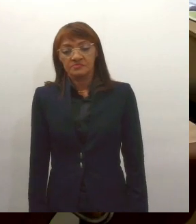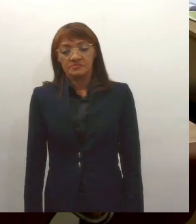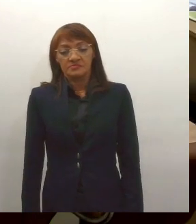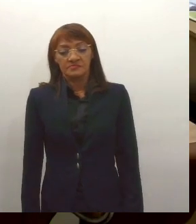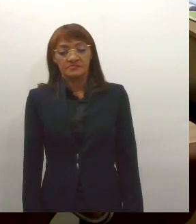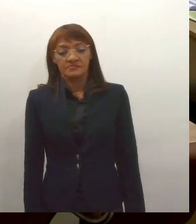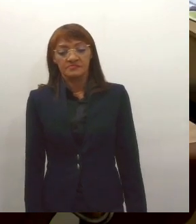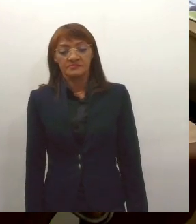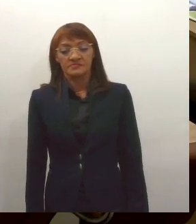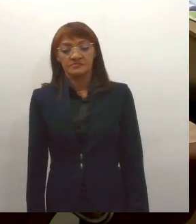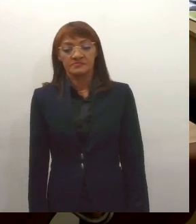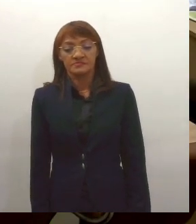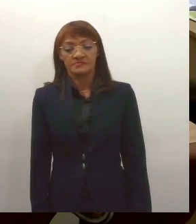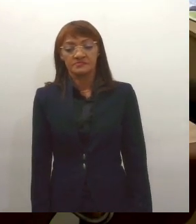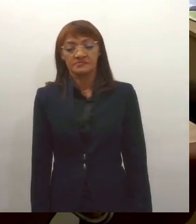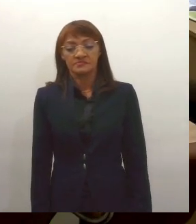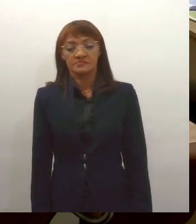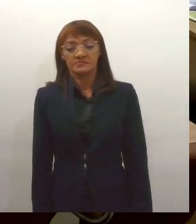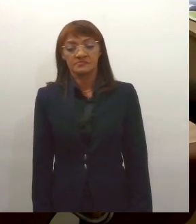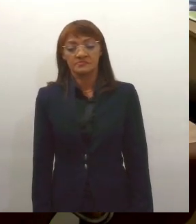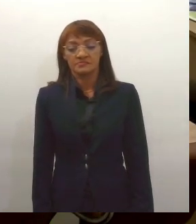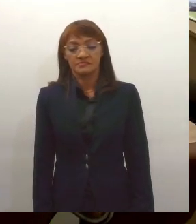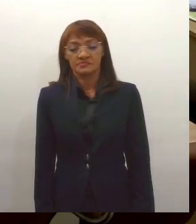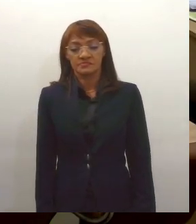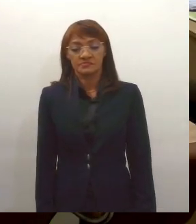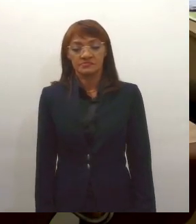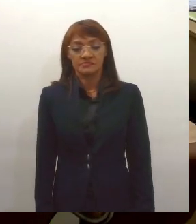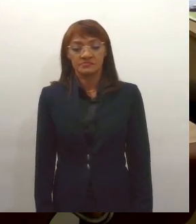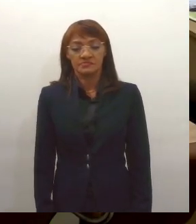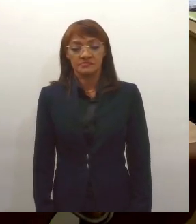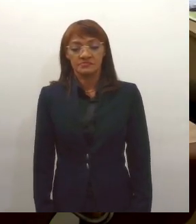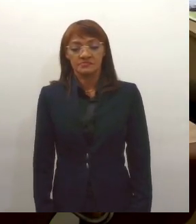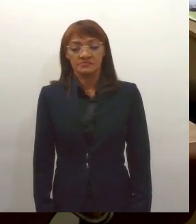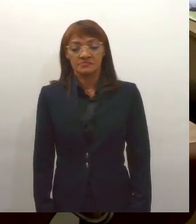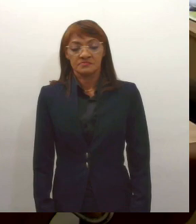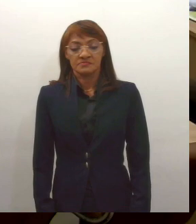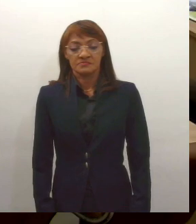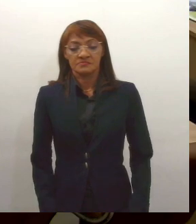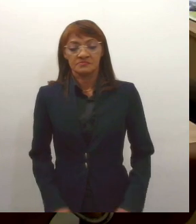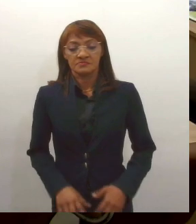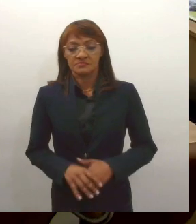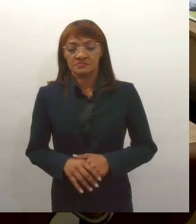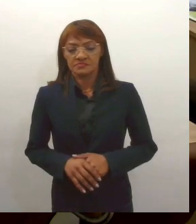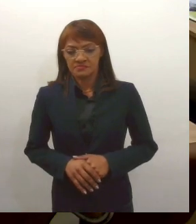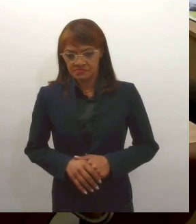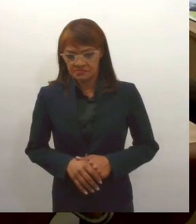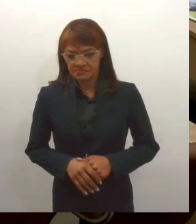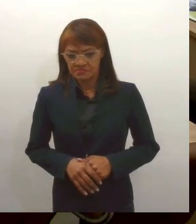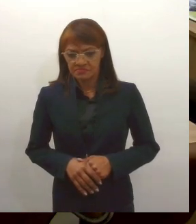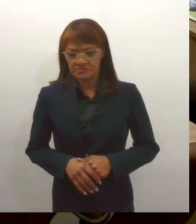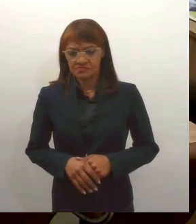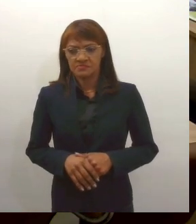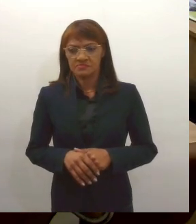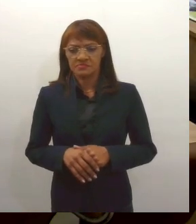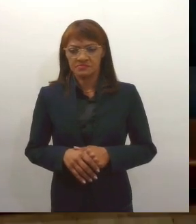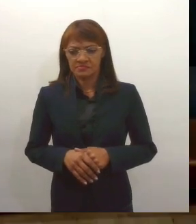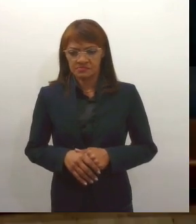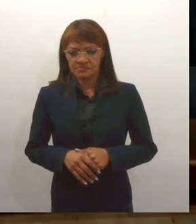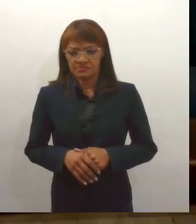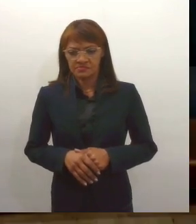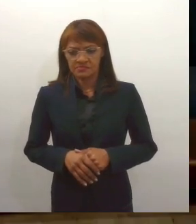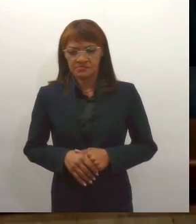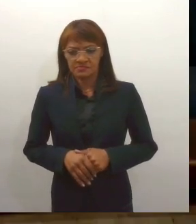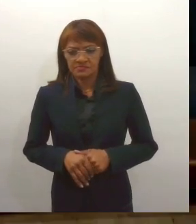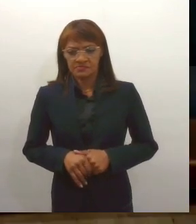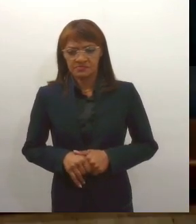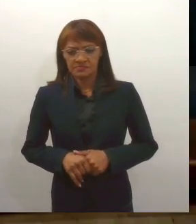oportunidade eh então a gente senta para para debater essas questões certo é bom que todos